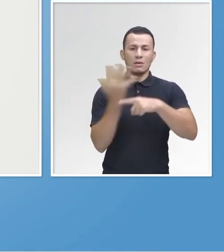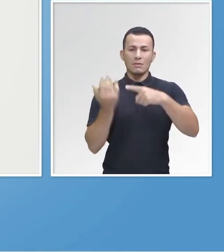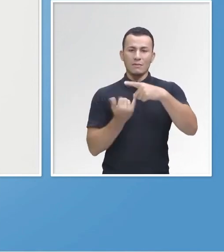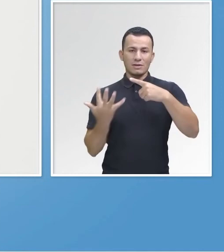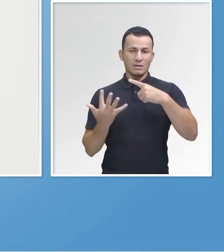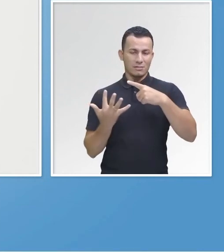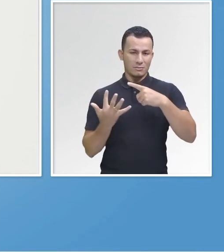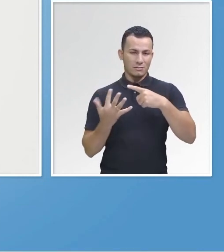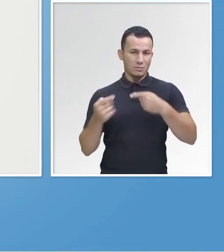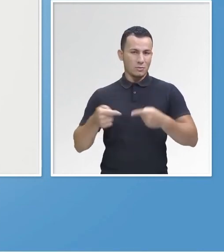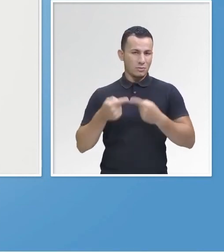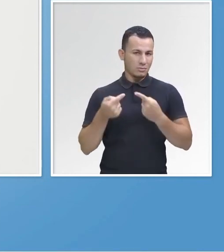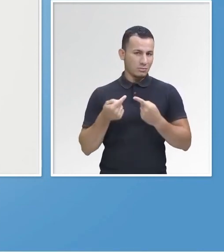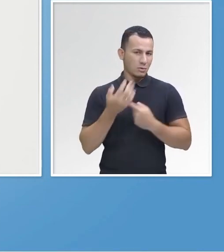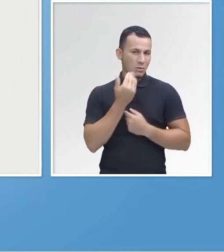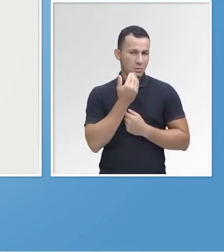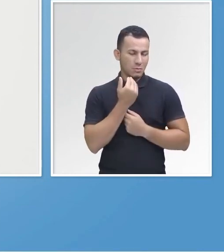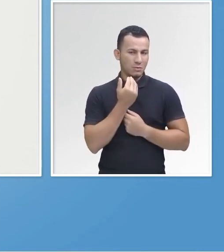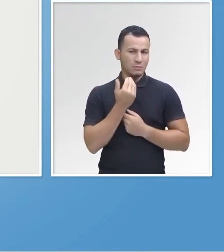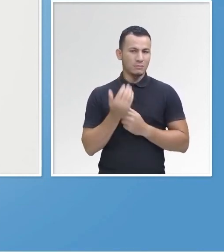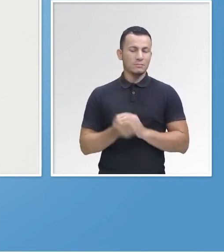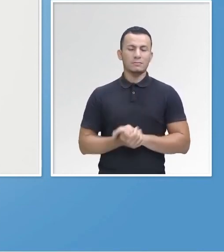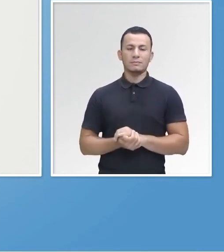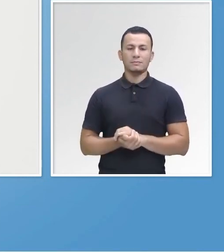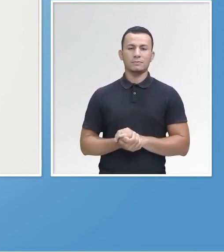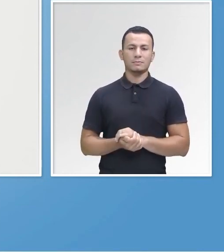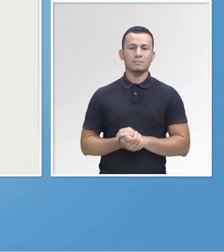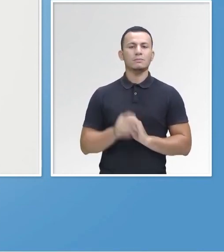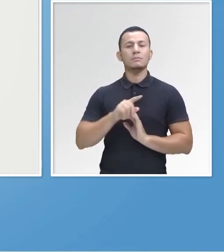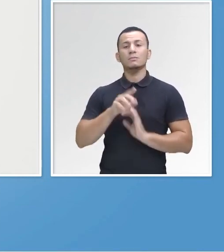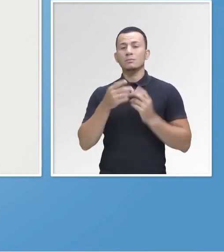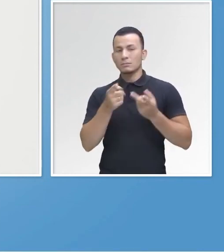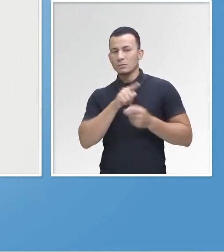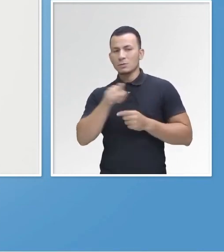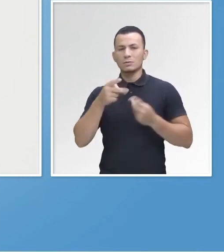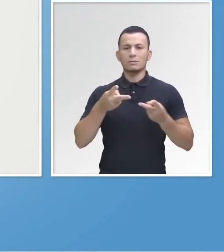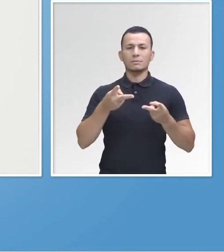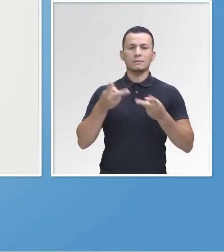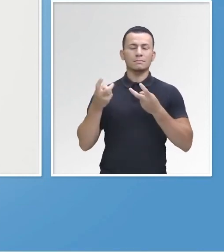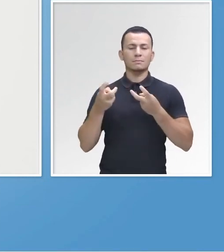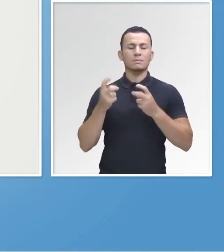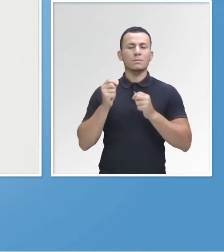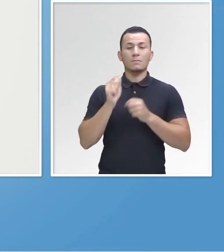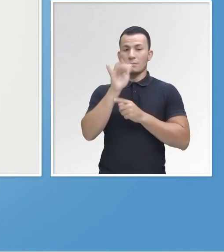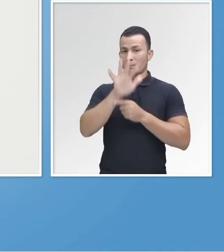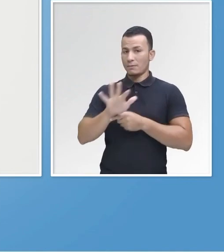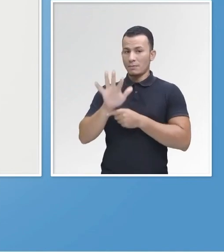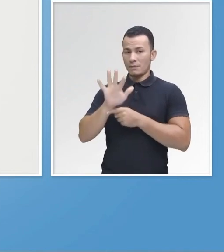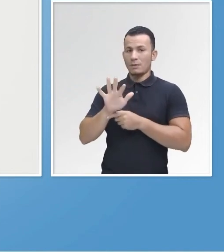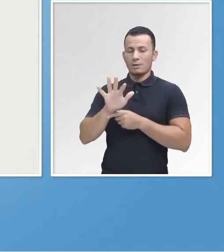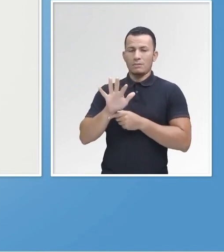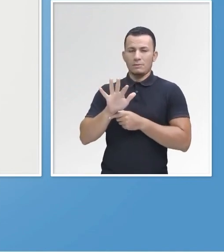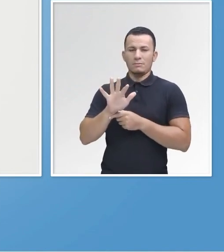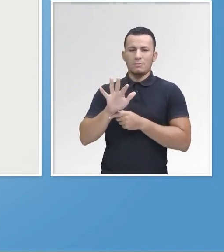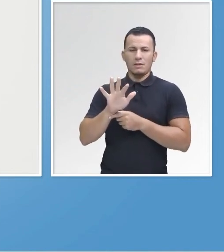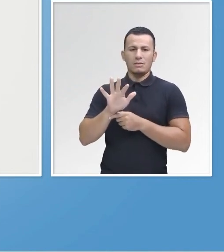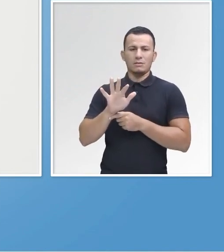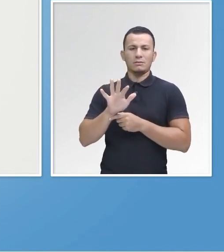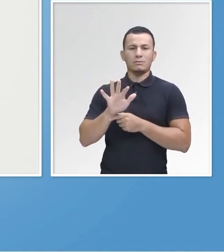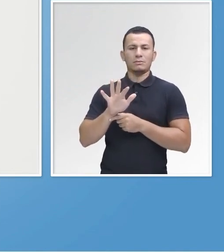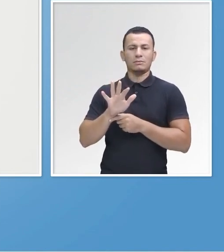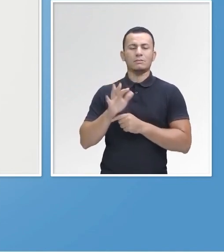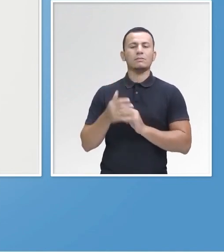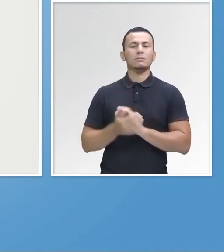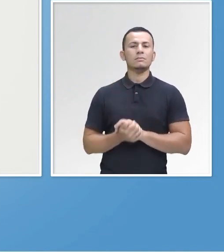comeu do Chocolate bom Perceba o seguinte nós fomos olhar aqui para essa segura nessa segura em 3D